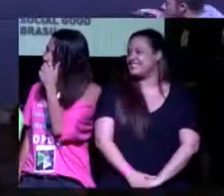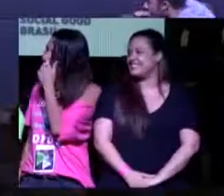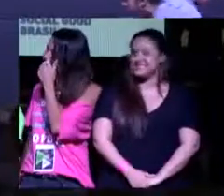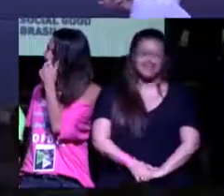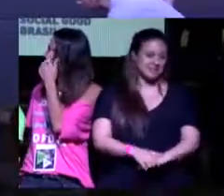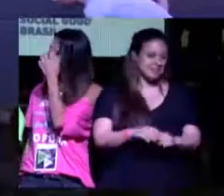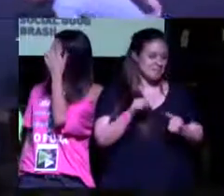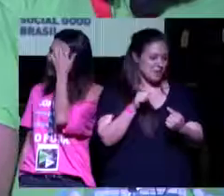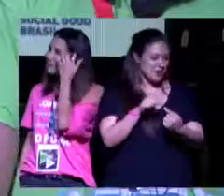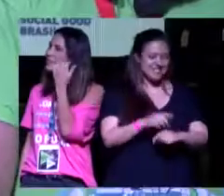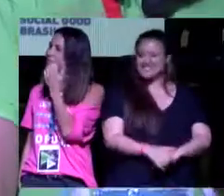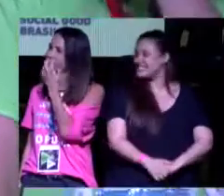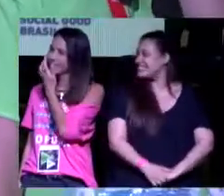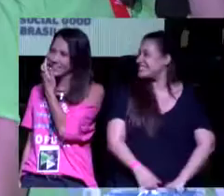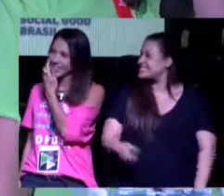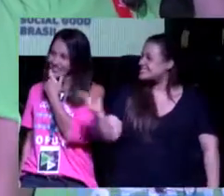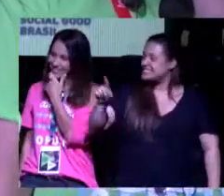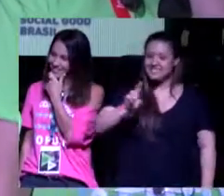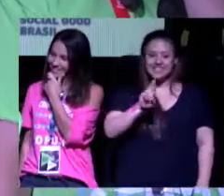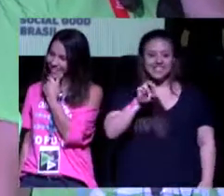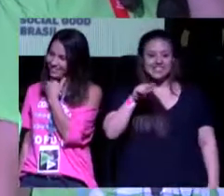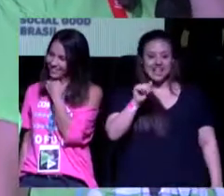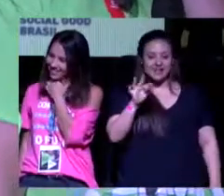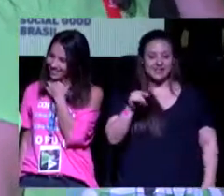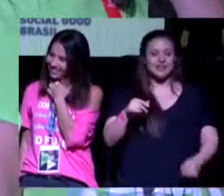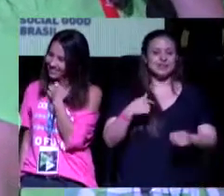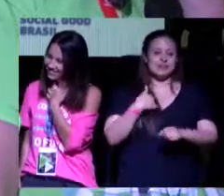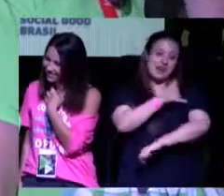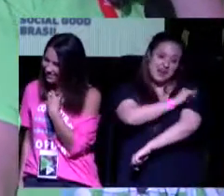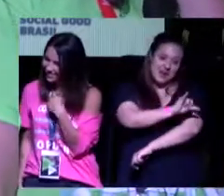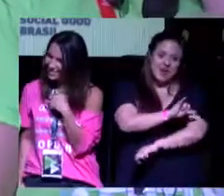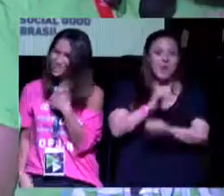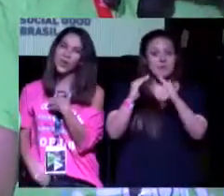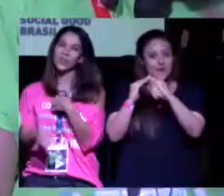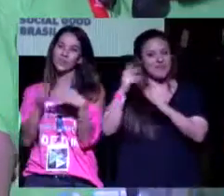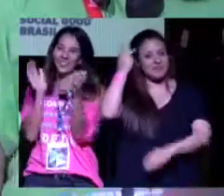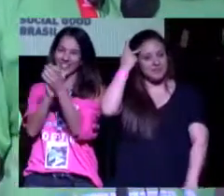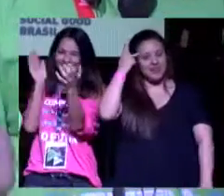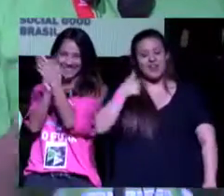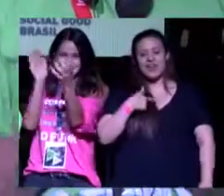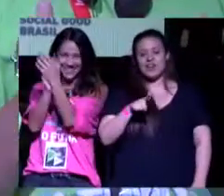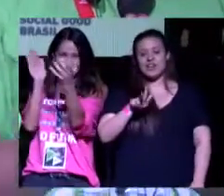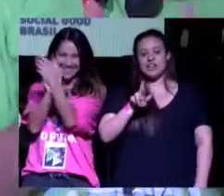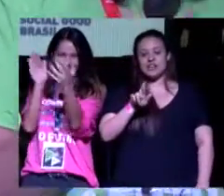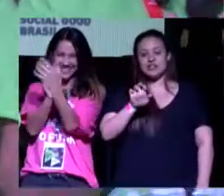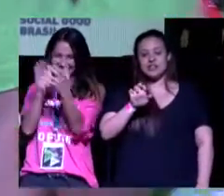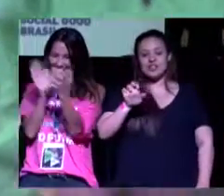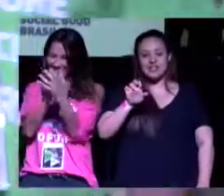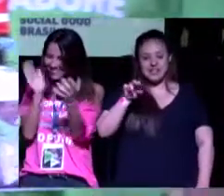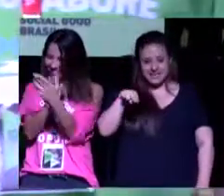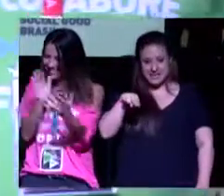Oi, galera, eu sou Renato, sou carioca, moro em São Paulo e venho do Greenpeace.